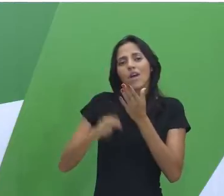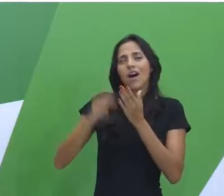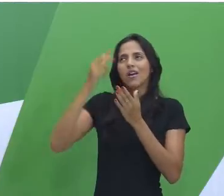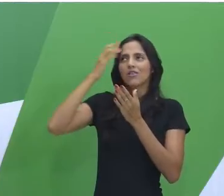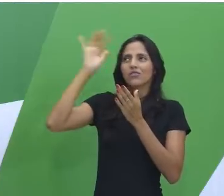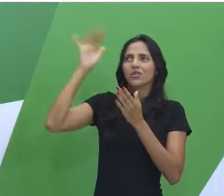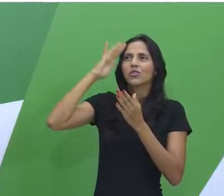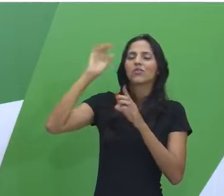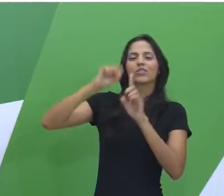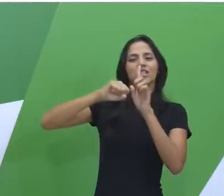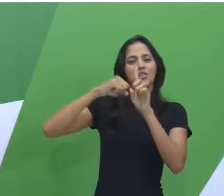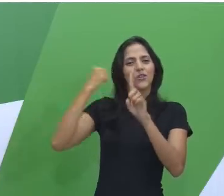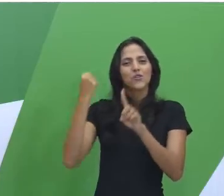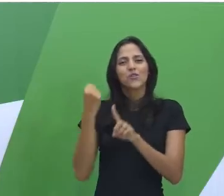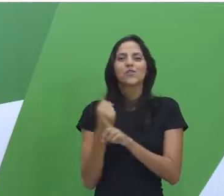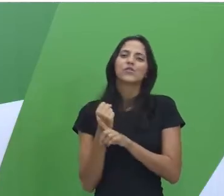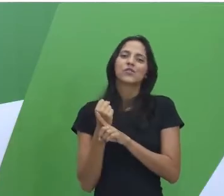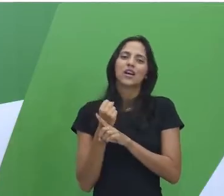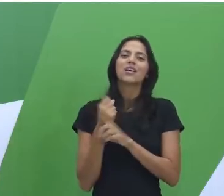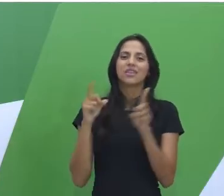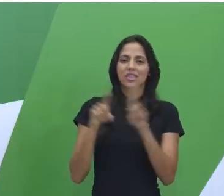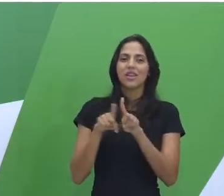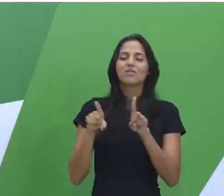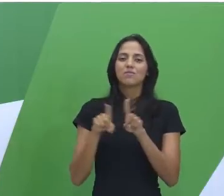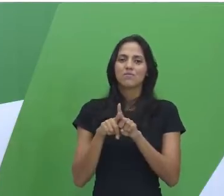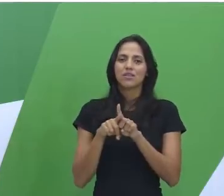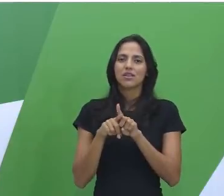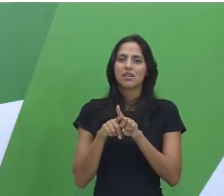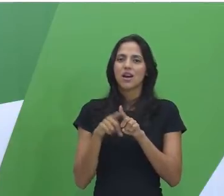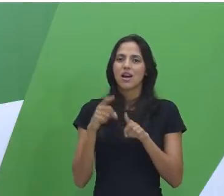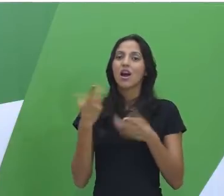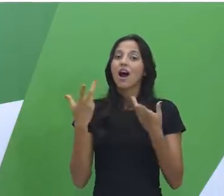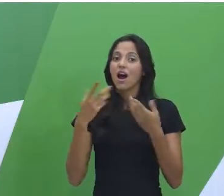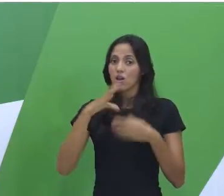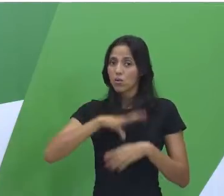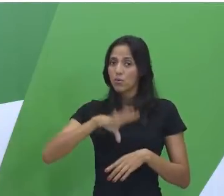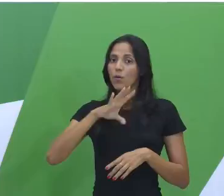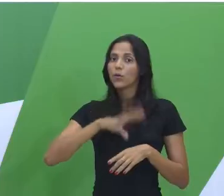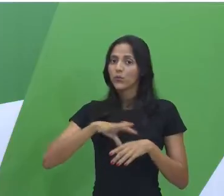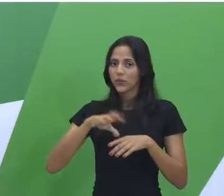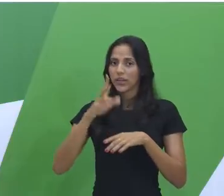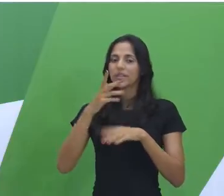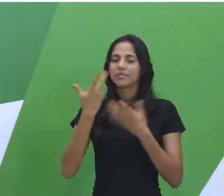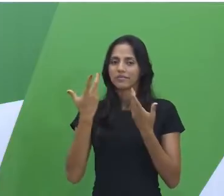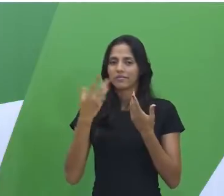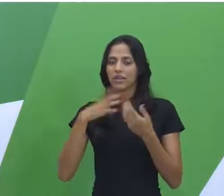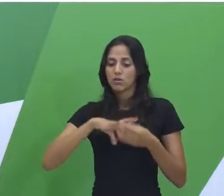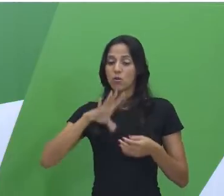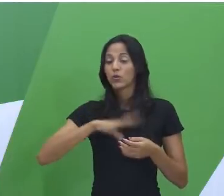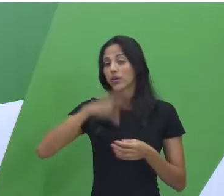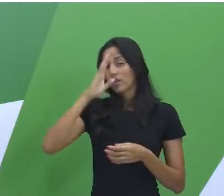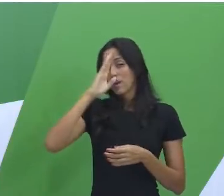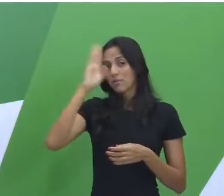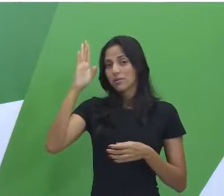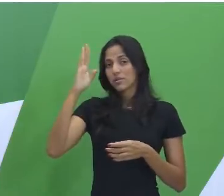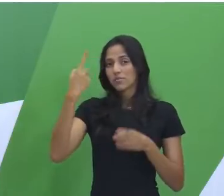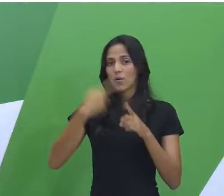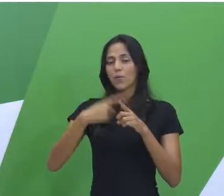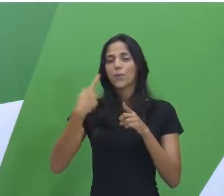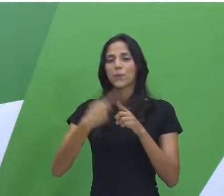filosofia, sociologia e língua portuguesa, a nossa língua mãe. Então, nós temos